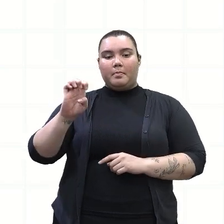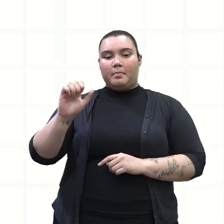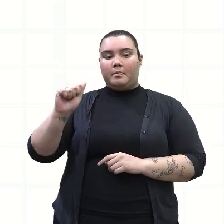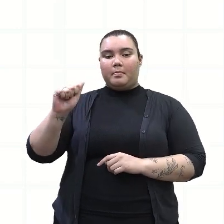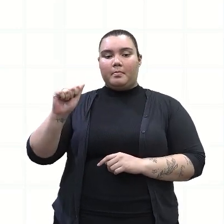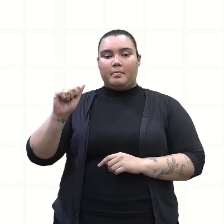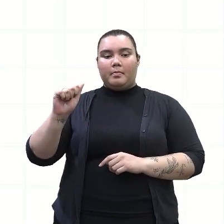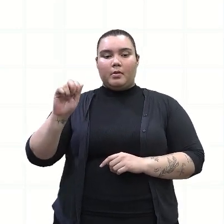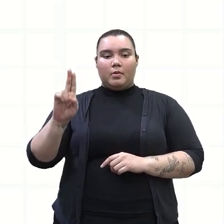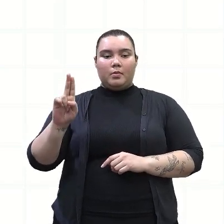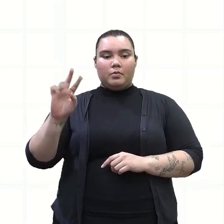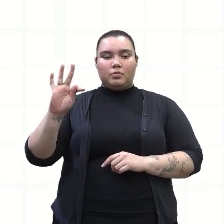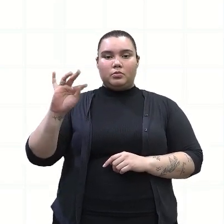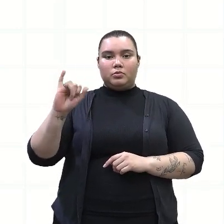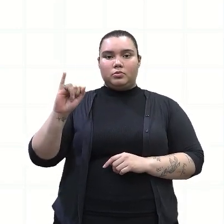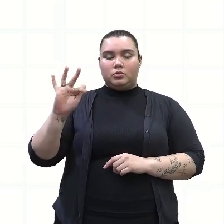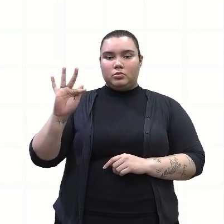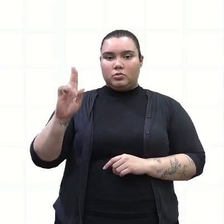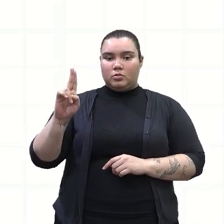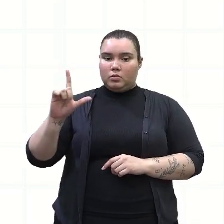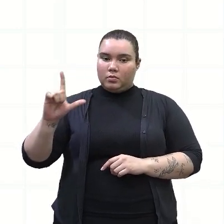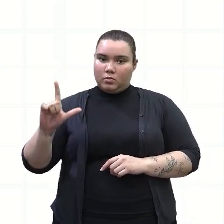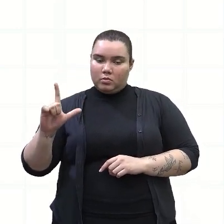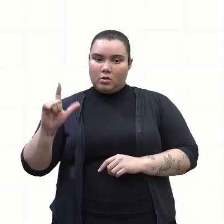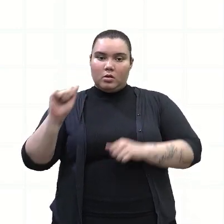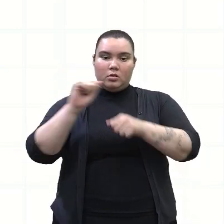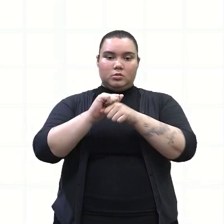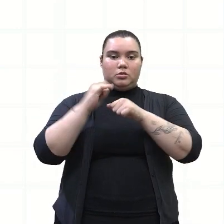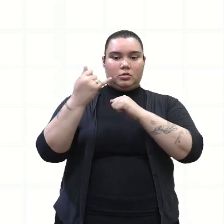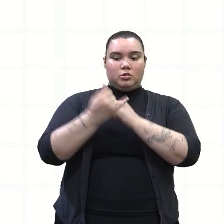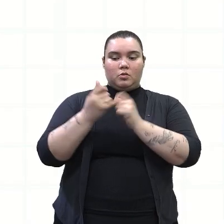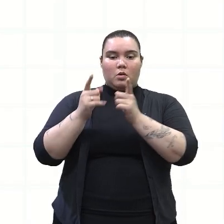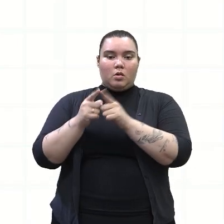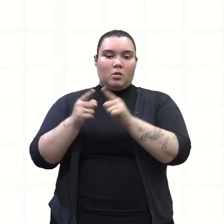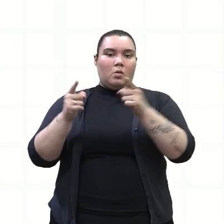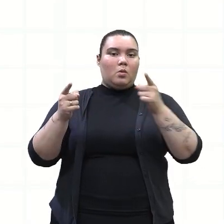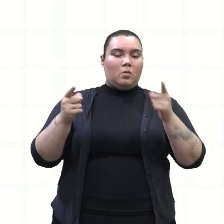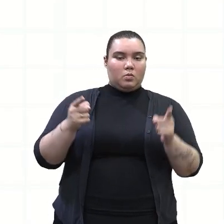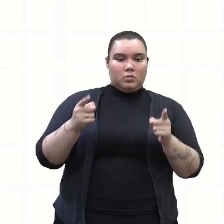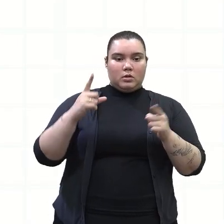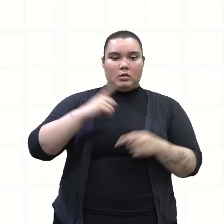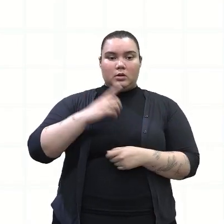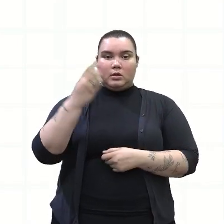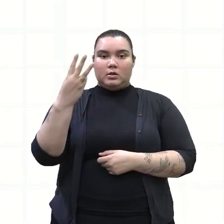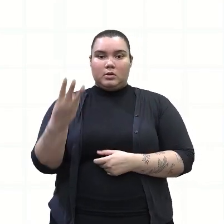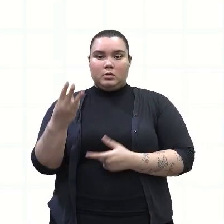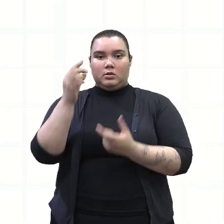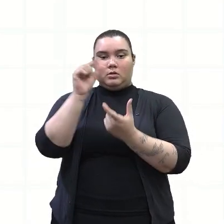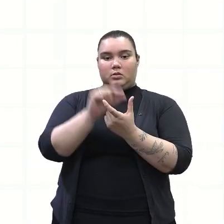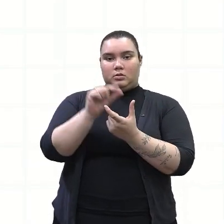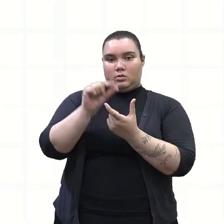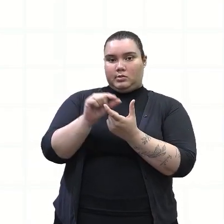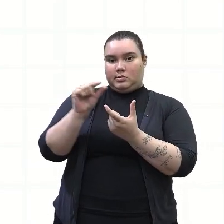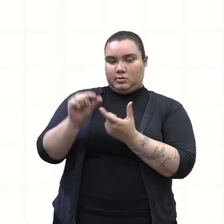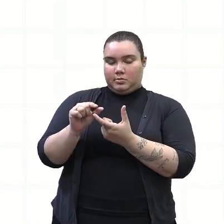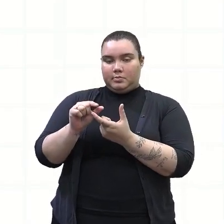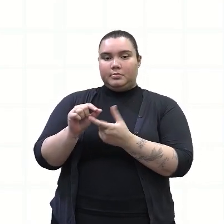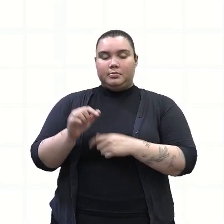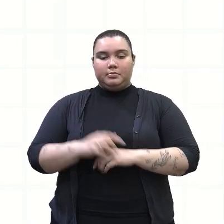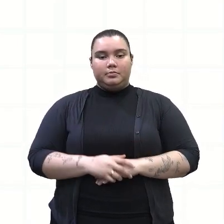beautiful, beautiful é um adjetivo longo, né? Com três sílabas aí,